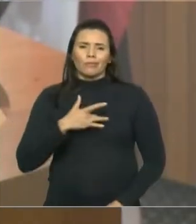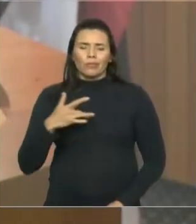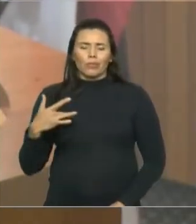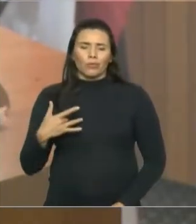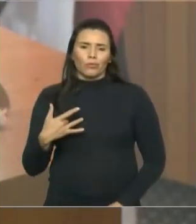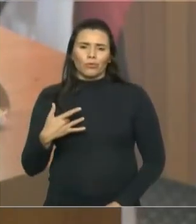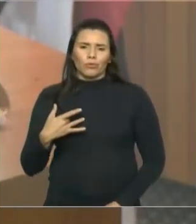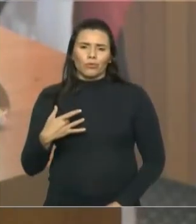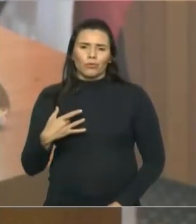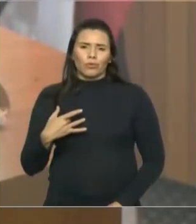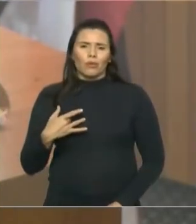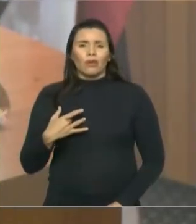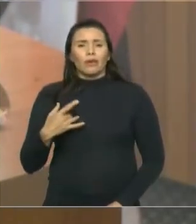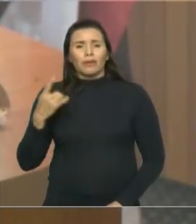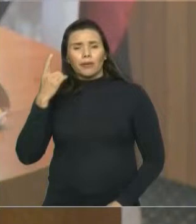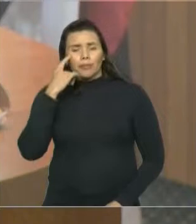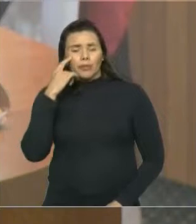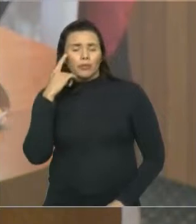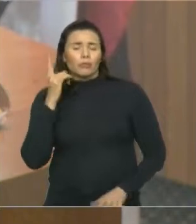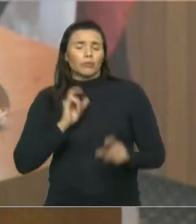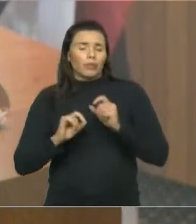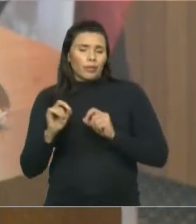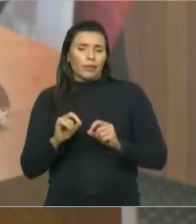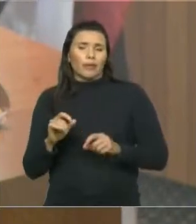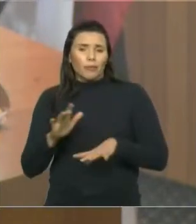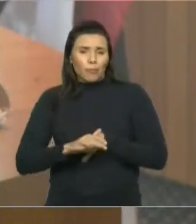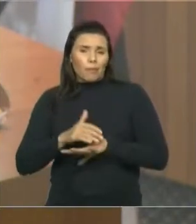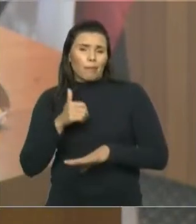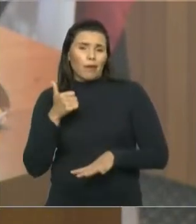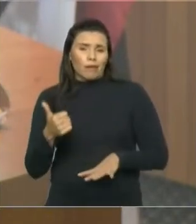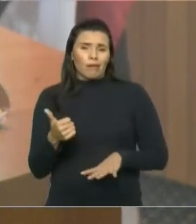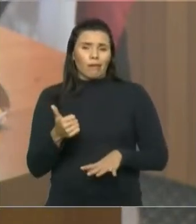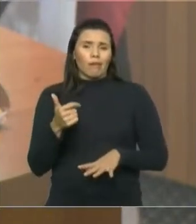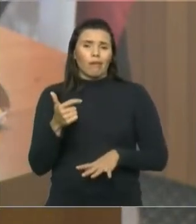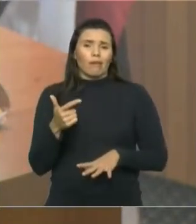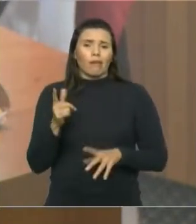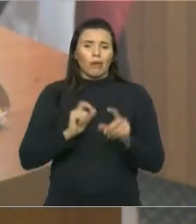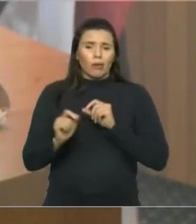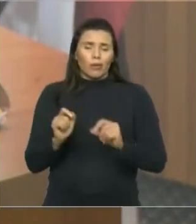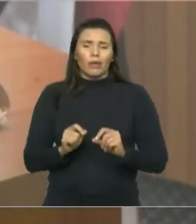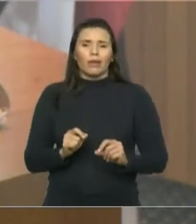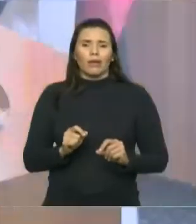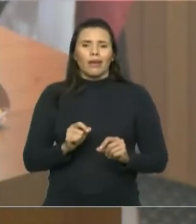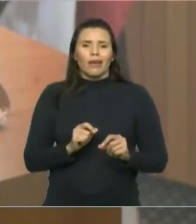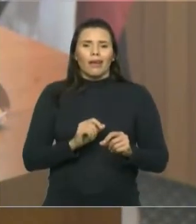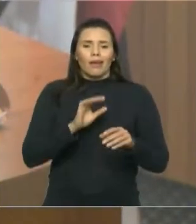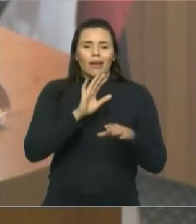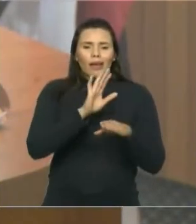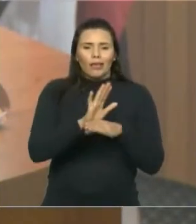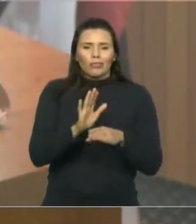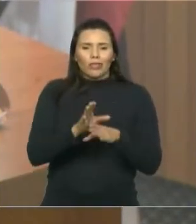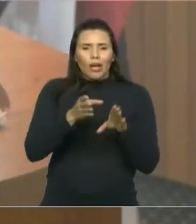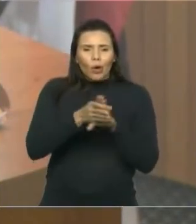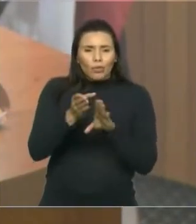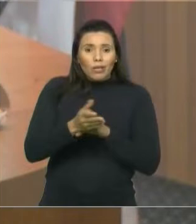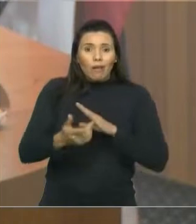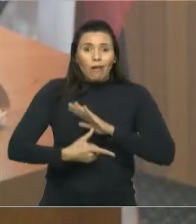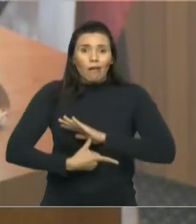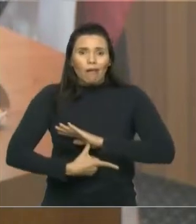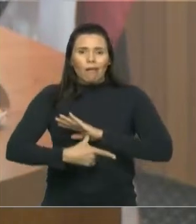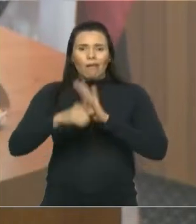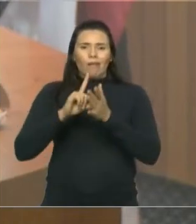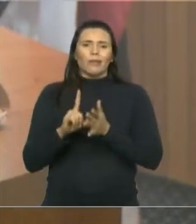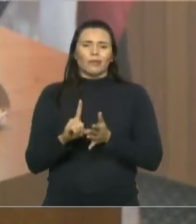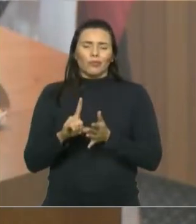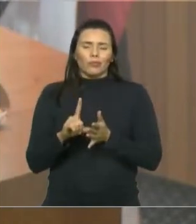acaba... a solução do modelo hospitalocêntrico que não cuida do paciente antes que ele chegue, antes que o